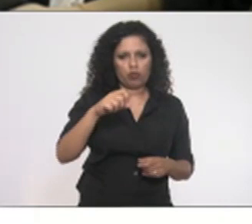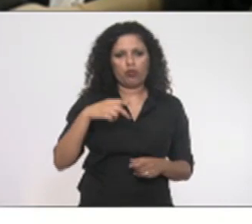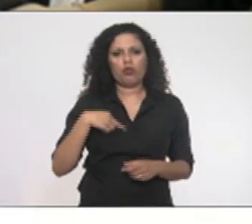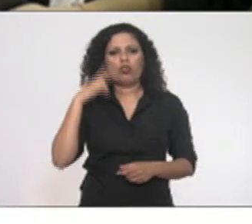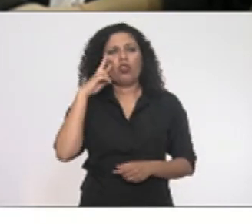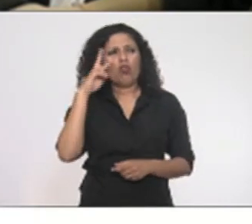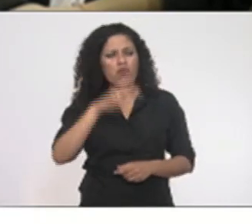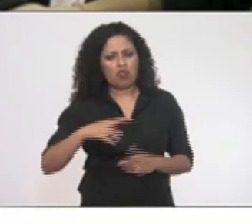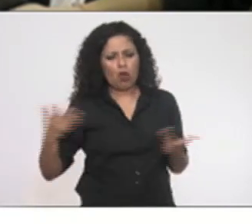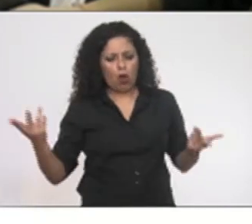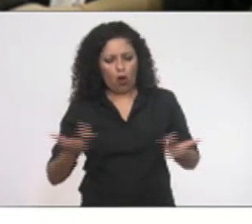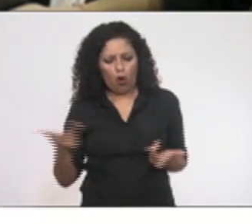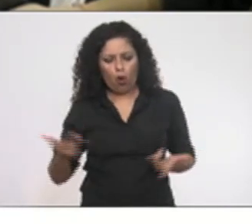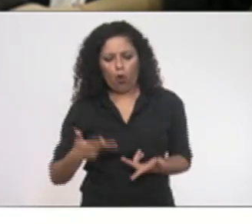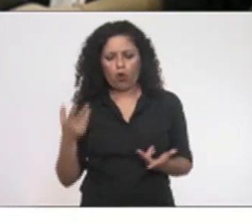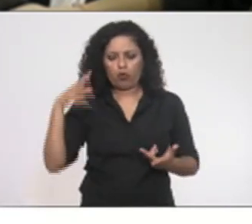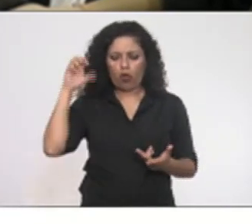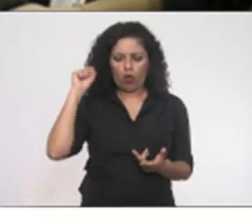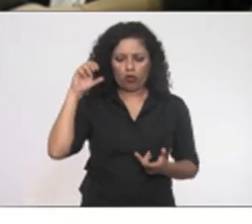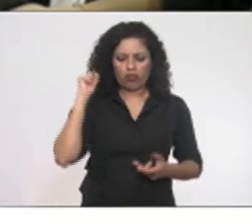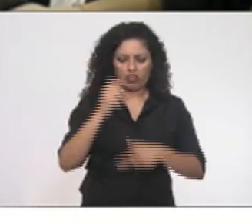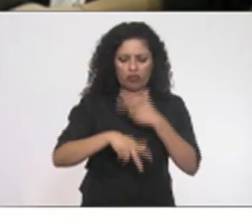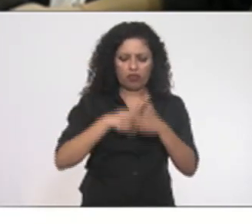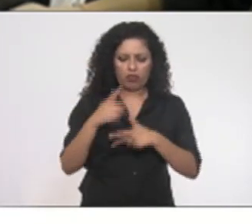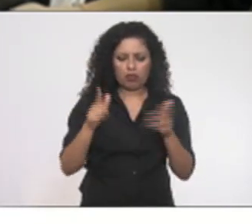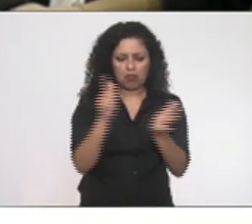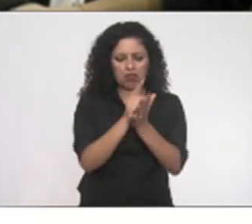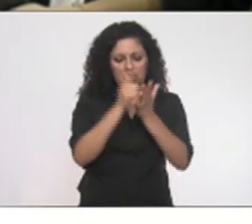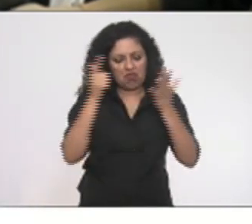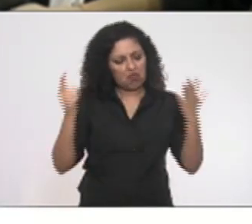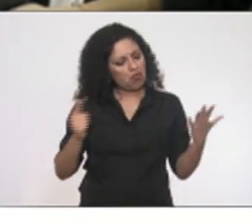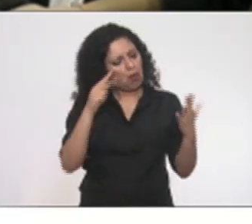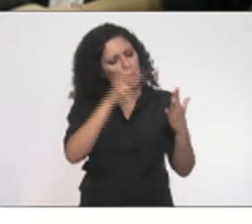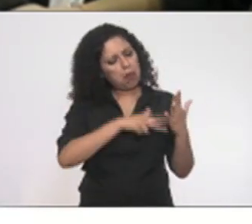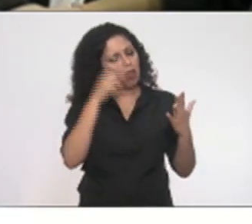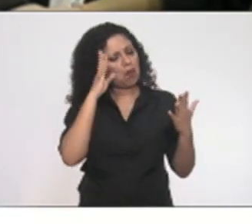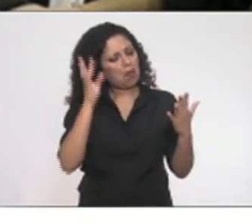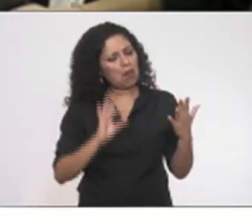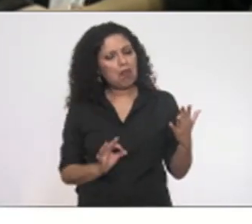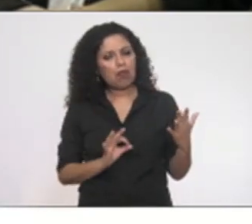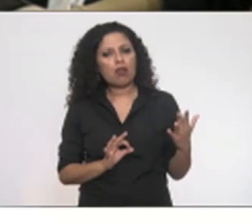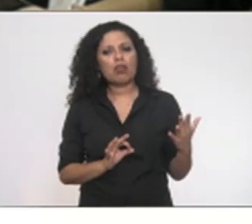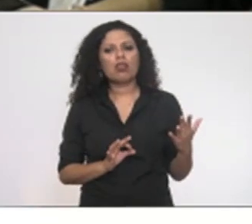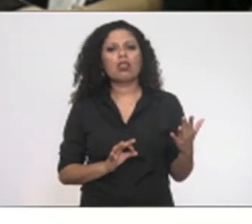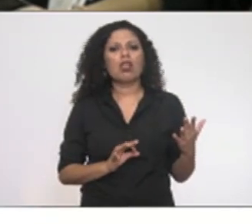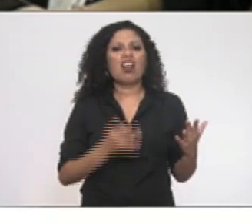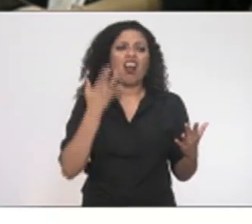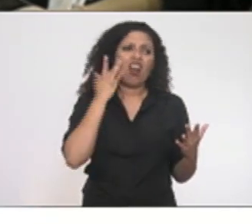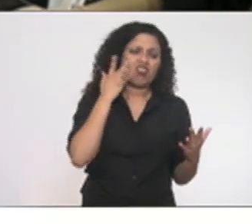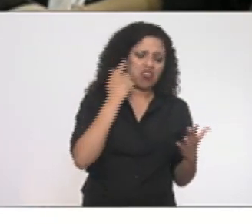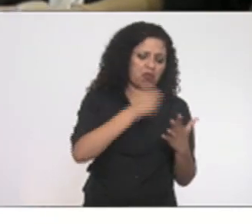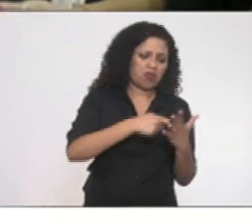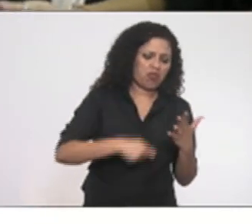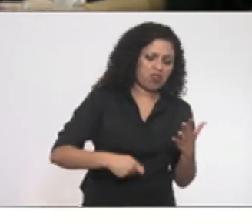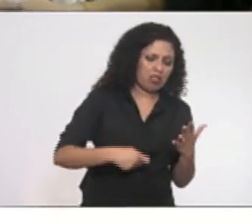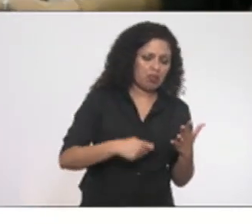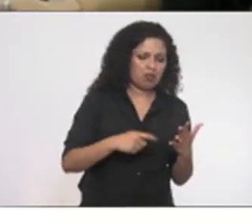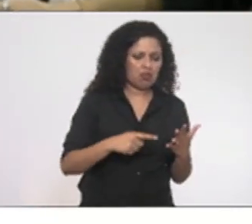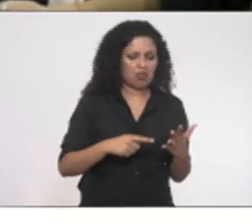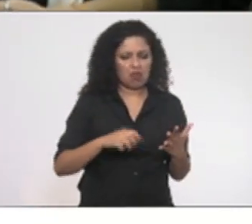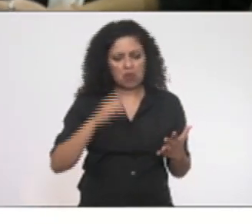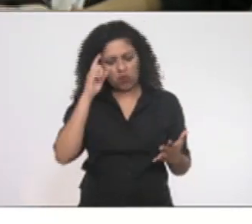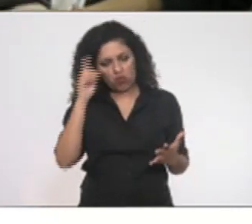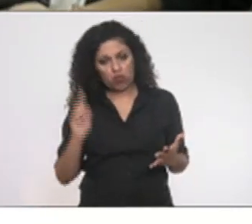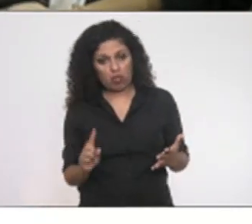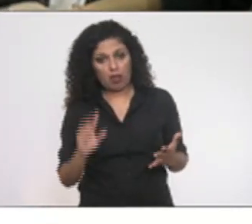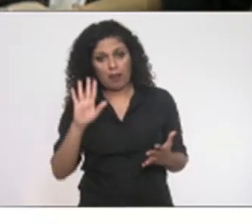vi uma declaração nesse sentido que foi publicada no jornal, e eu não entendi muito bem se foi mal publicado ou se teve alguma outra coisa.